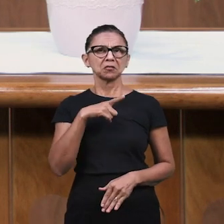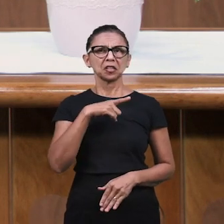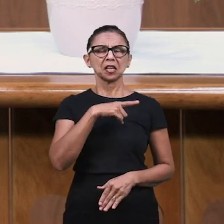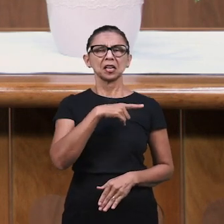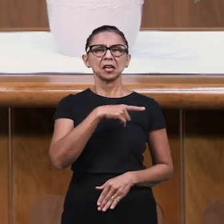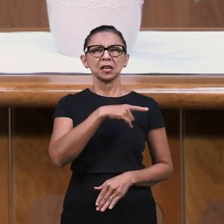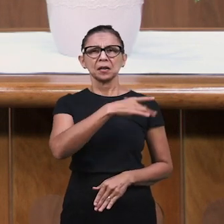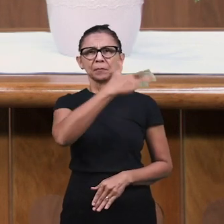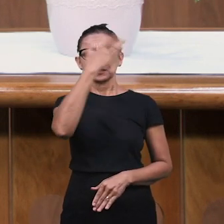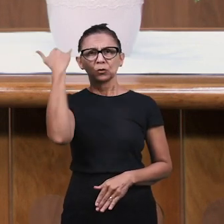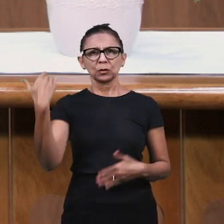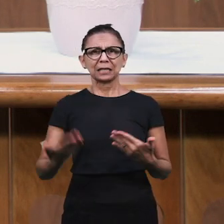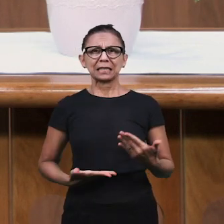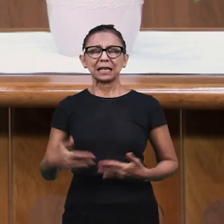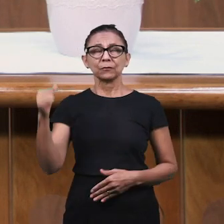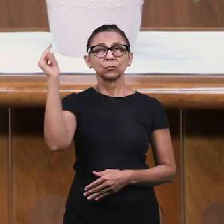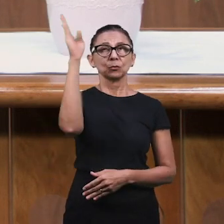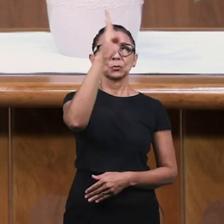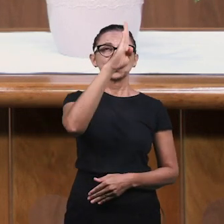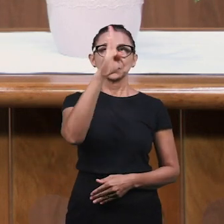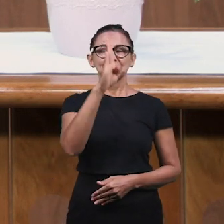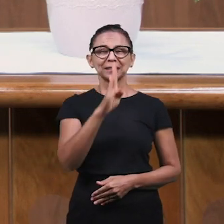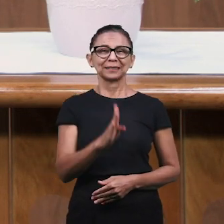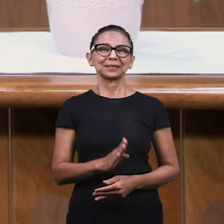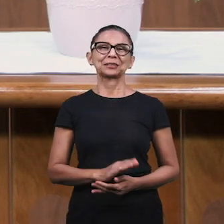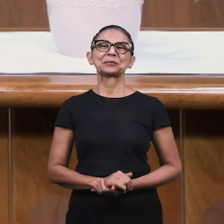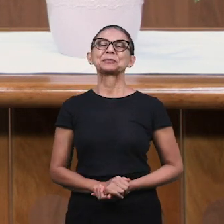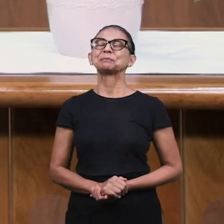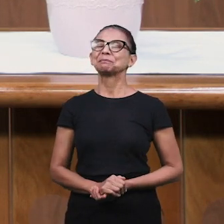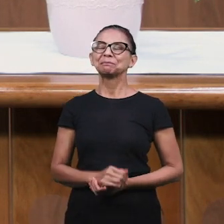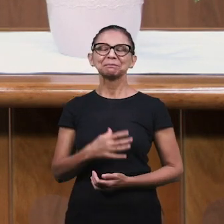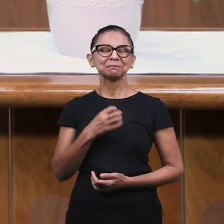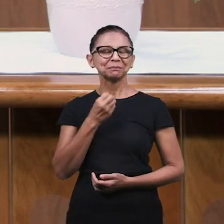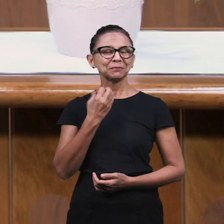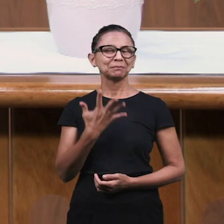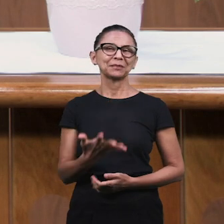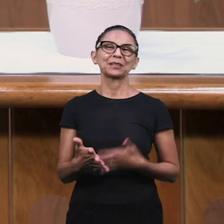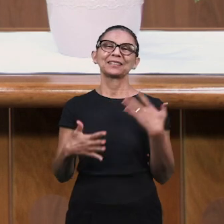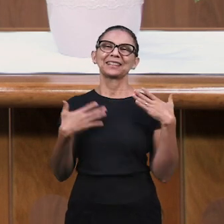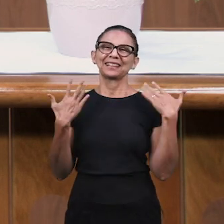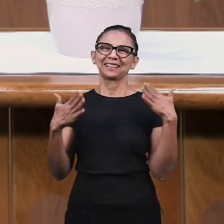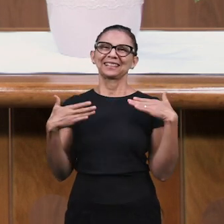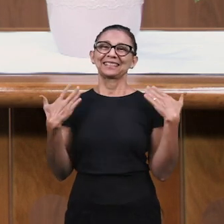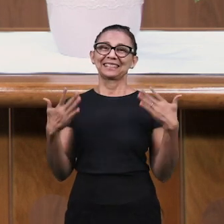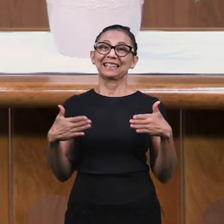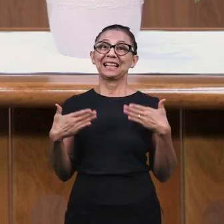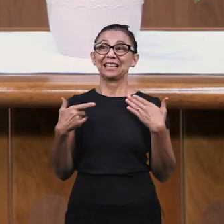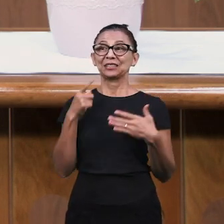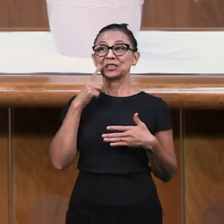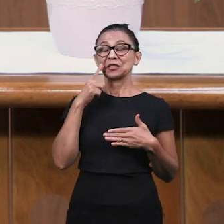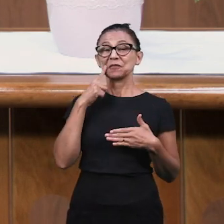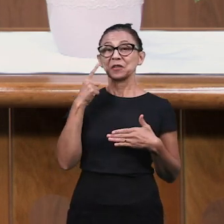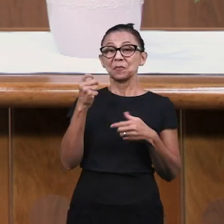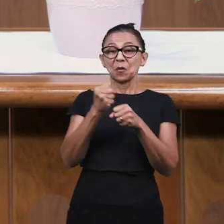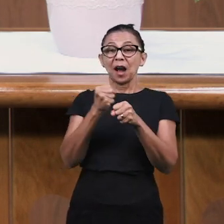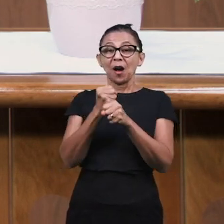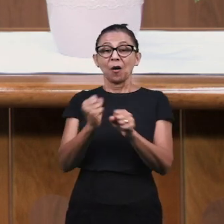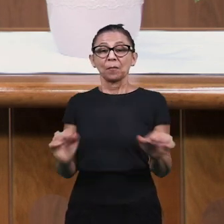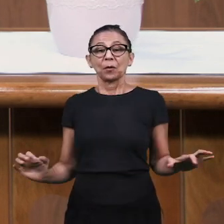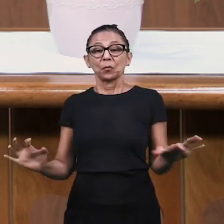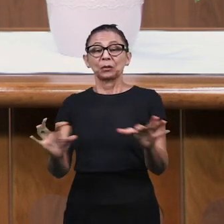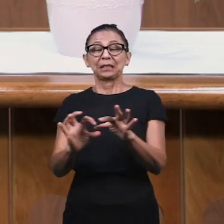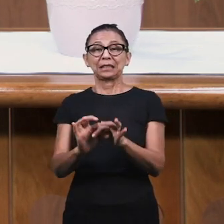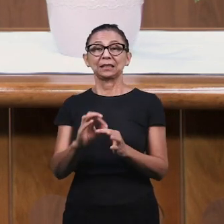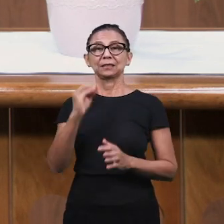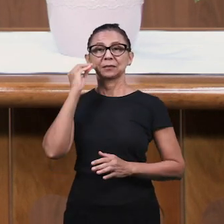de irmãos de todo o Brasil e isso nos faz estar muito alegres porque nós vemos a unidade da obra, nós